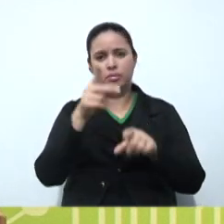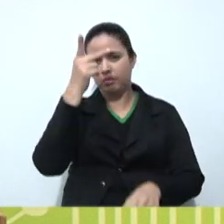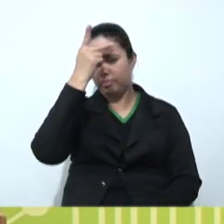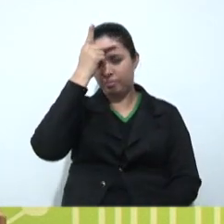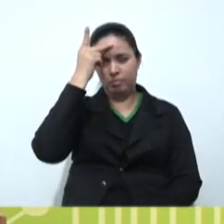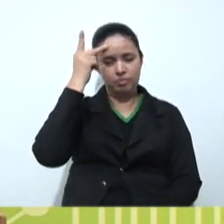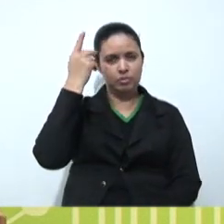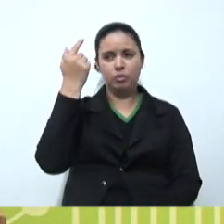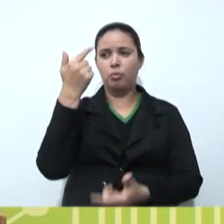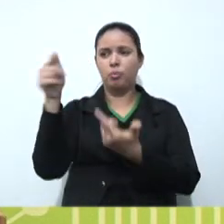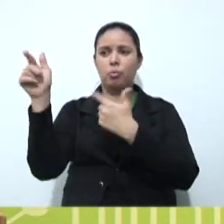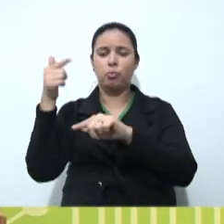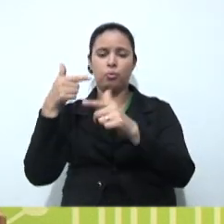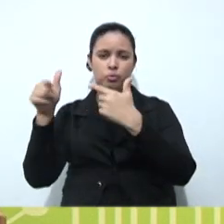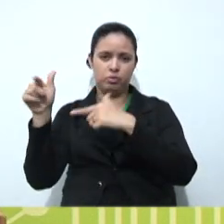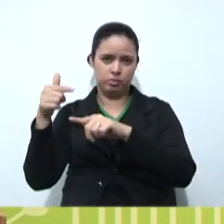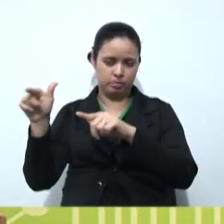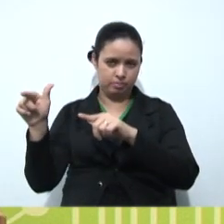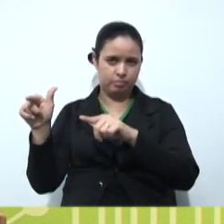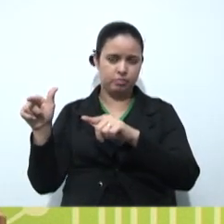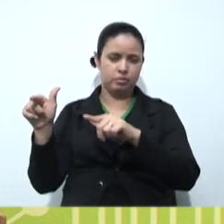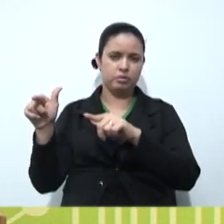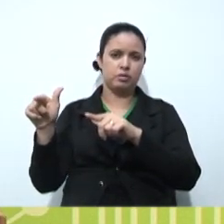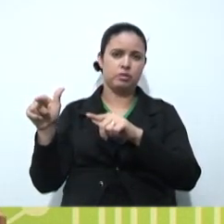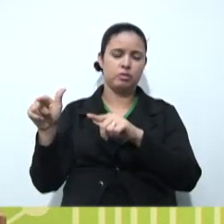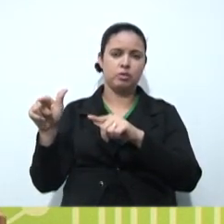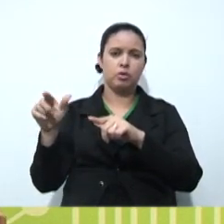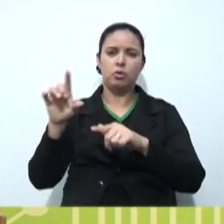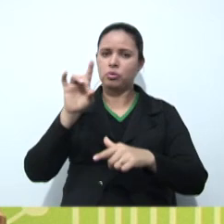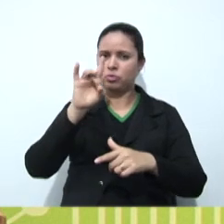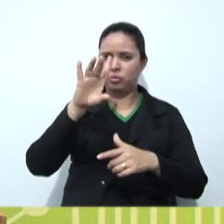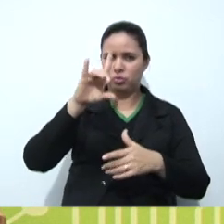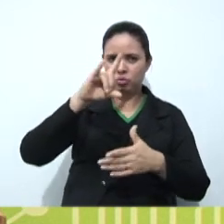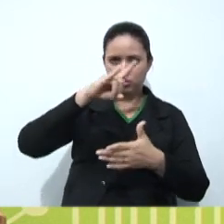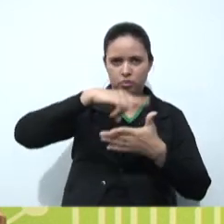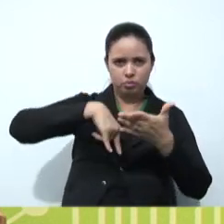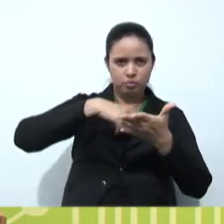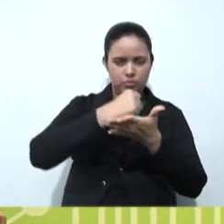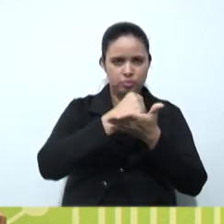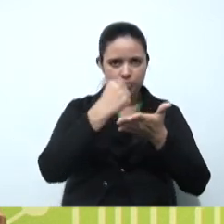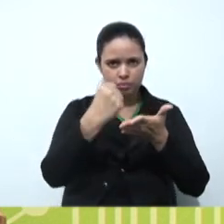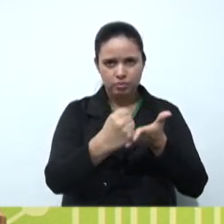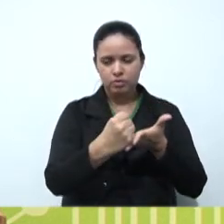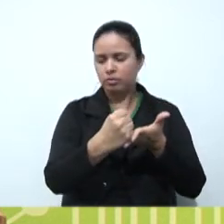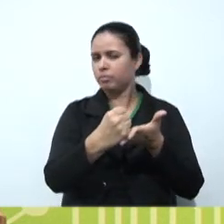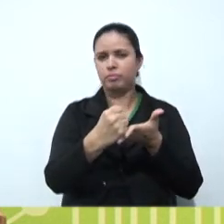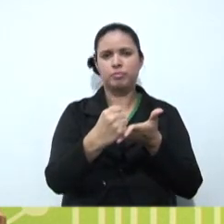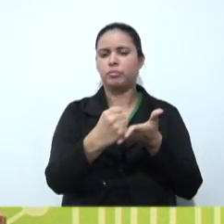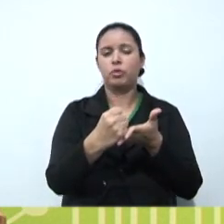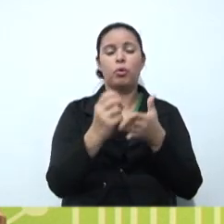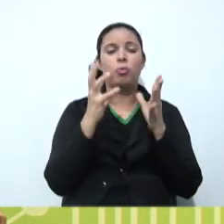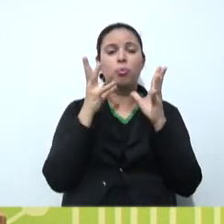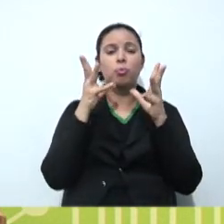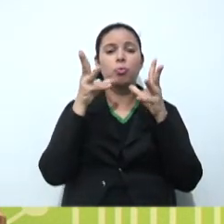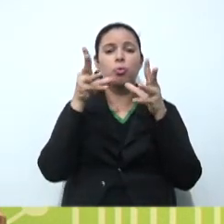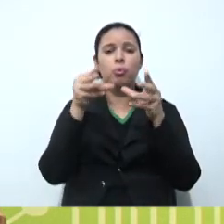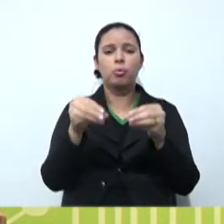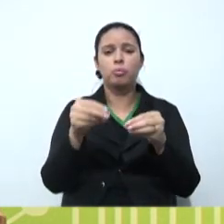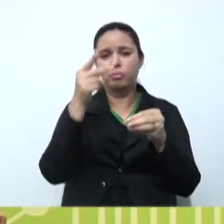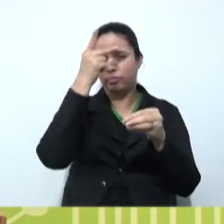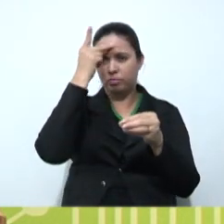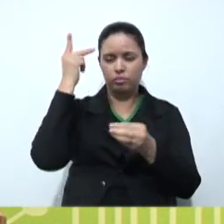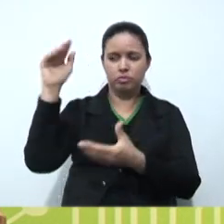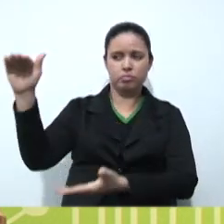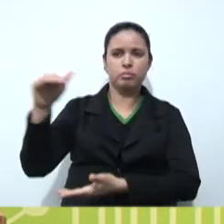prol da organização. Ah, é só todo mundo que tem carteira assinada pela tua cooperativa, pela empresa? Não. Fornecedor que